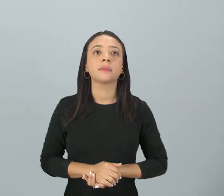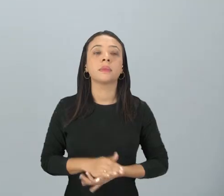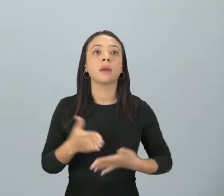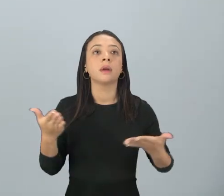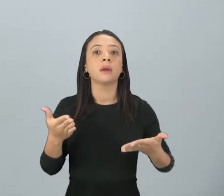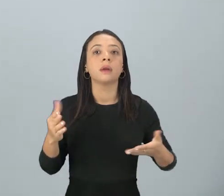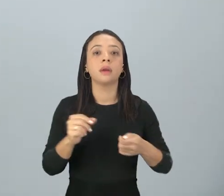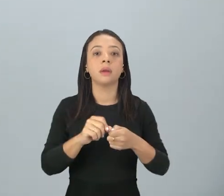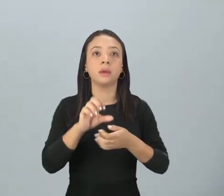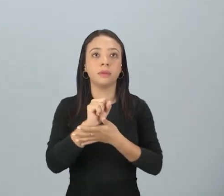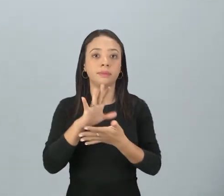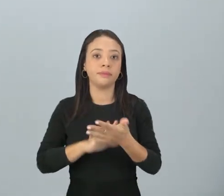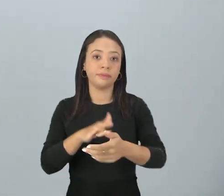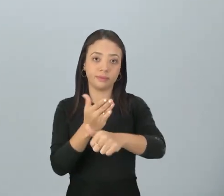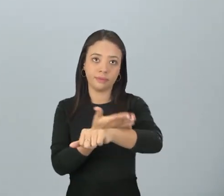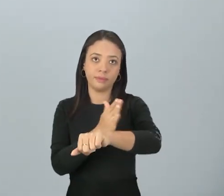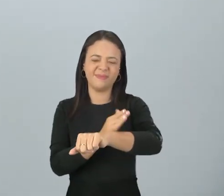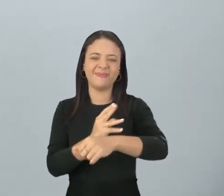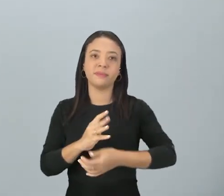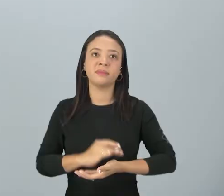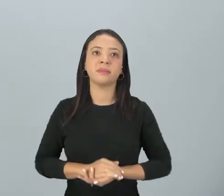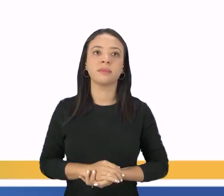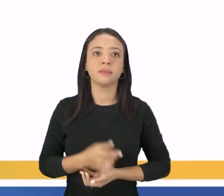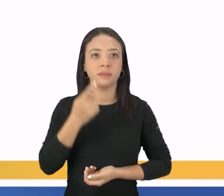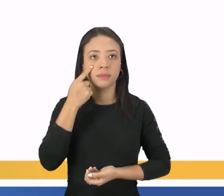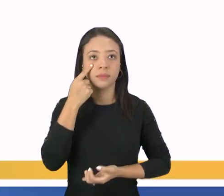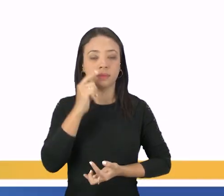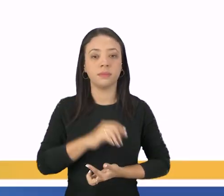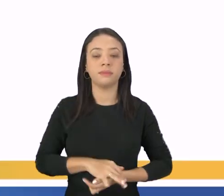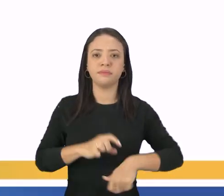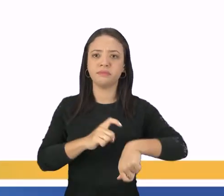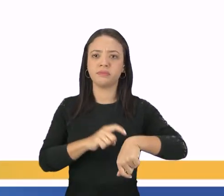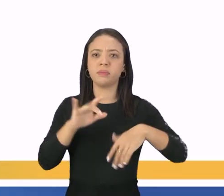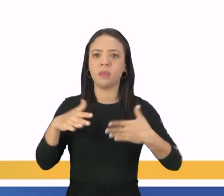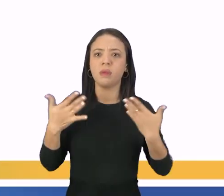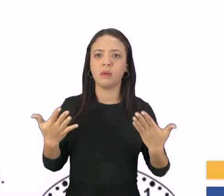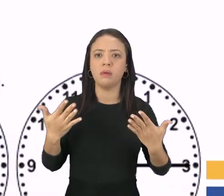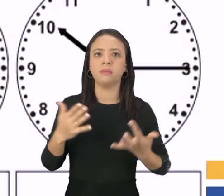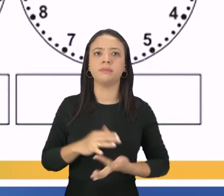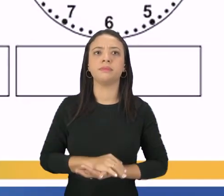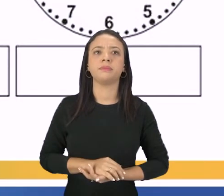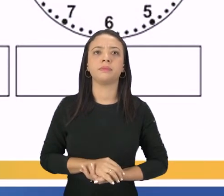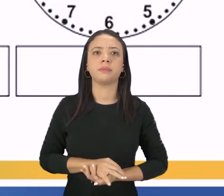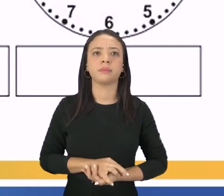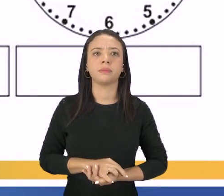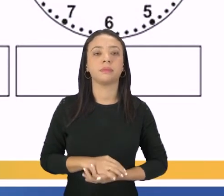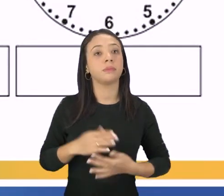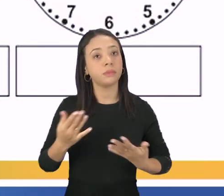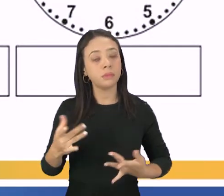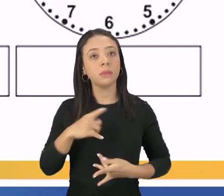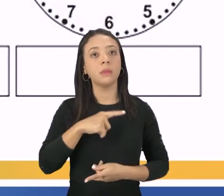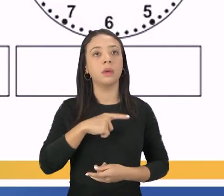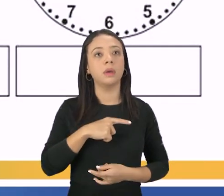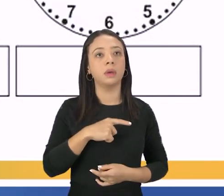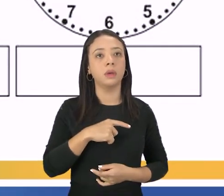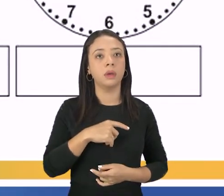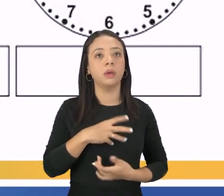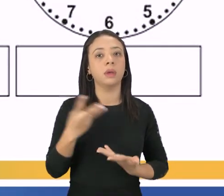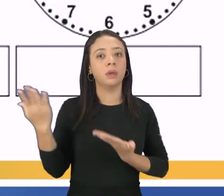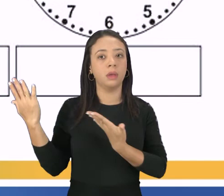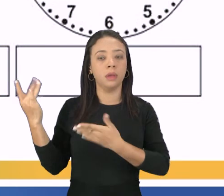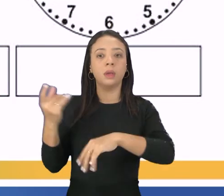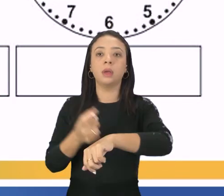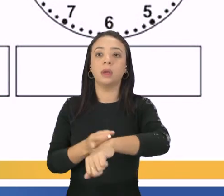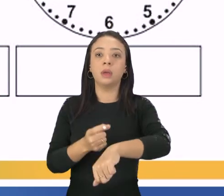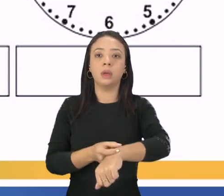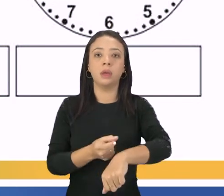E aí vamos às nossas atividades práticas, galerinha? Vamos ver. Que hora é esse, né? Aí temos alguns relógios